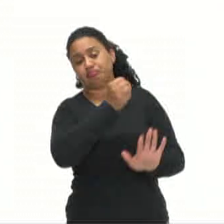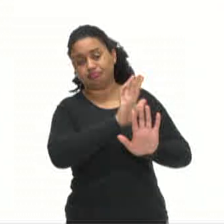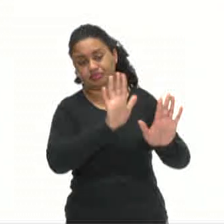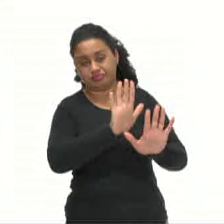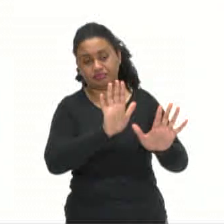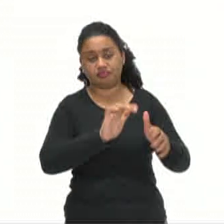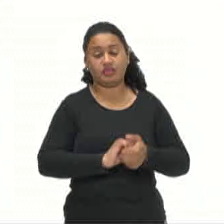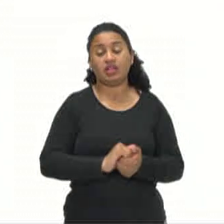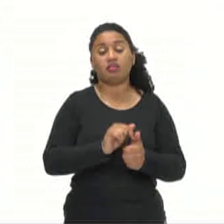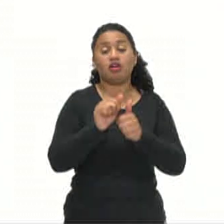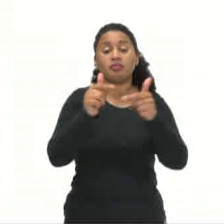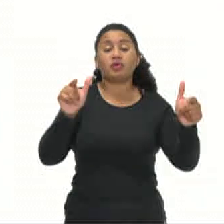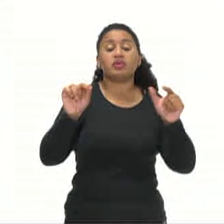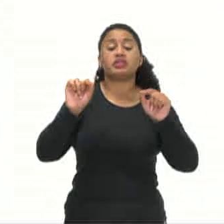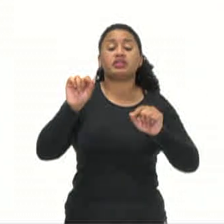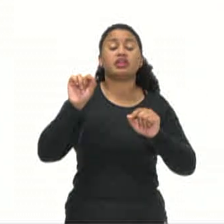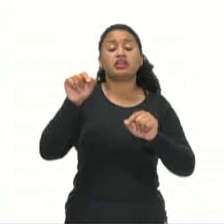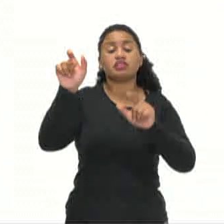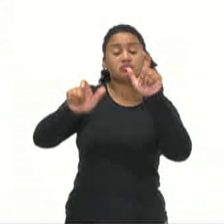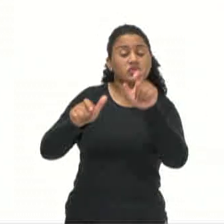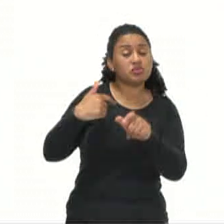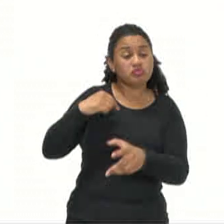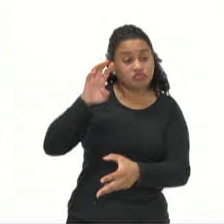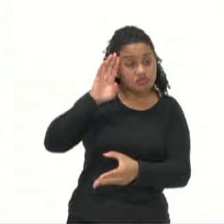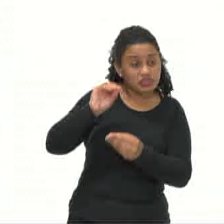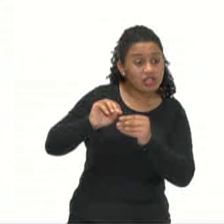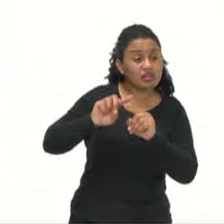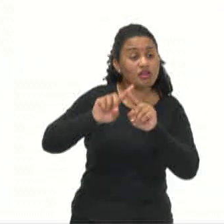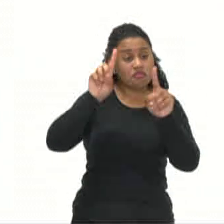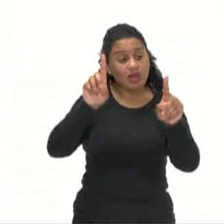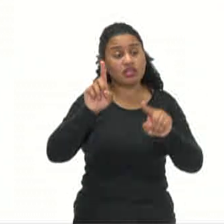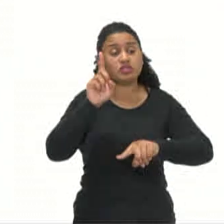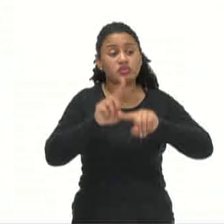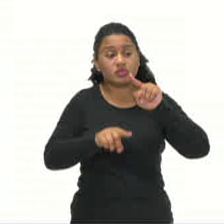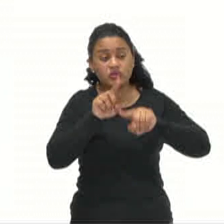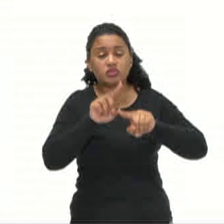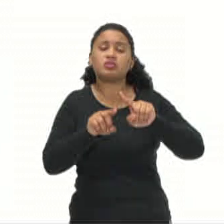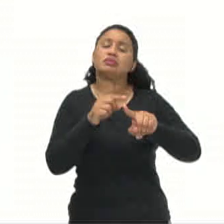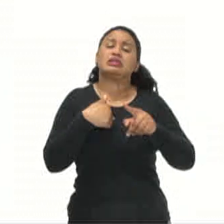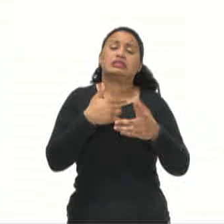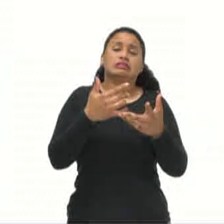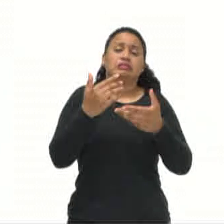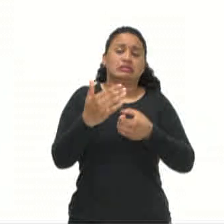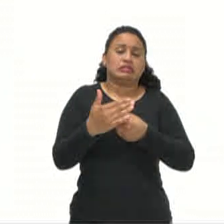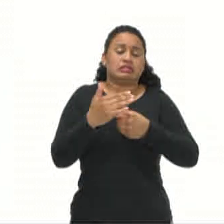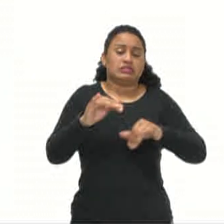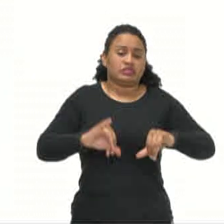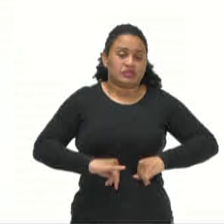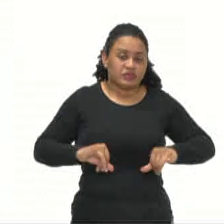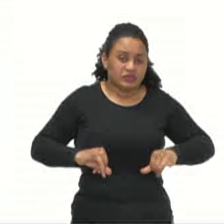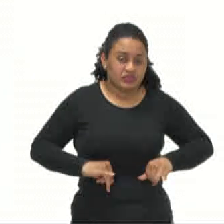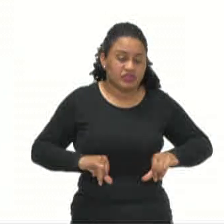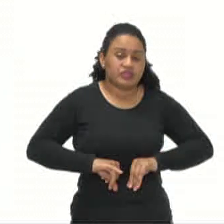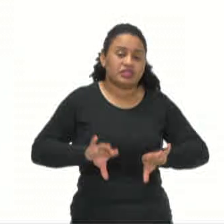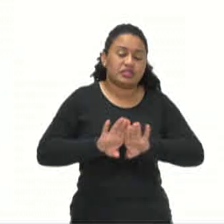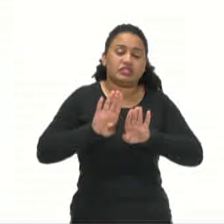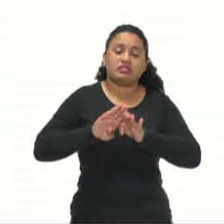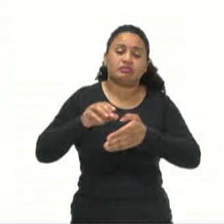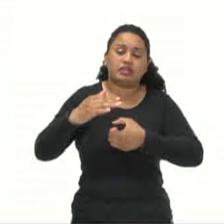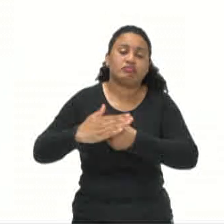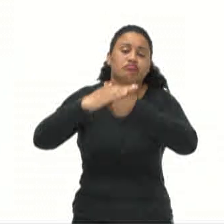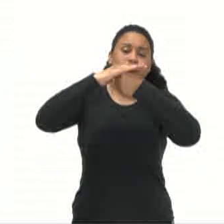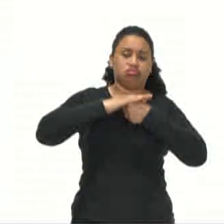coisa através da qual as pessoas se entendam, mas um instrumento de suplício, quer dizer, sofrimento e de